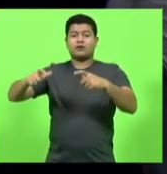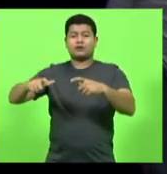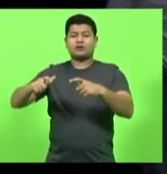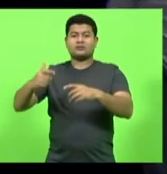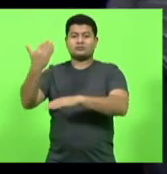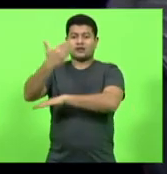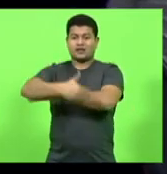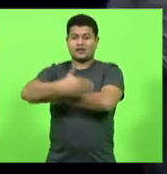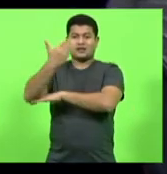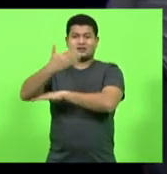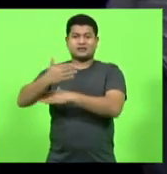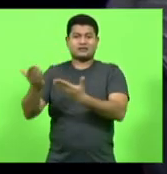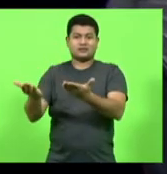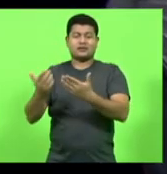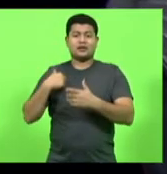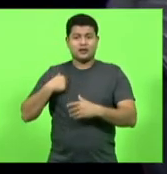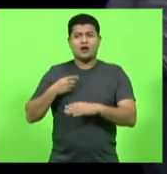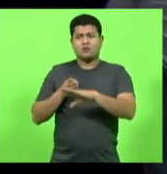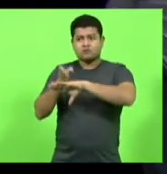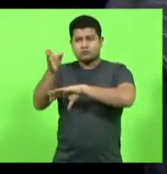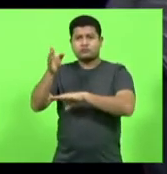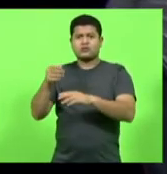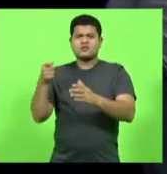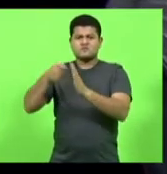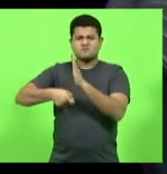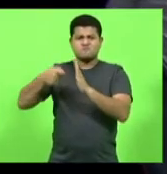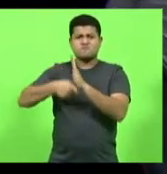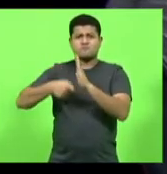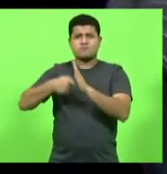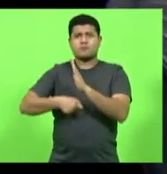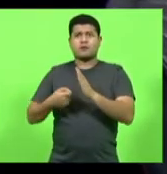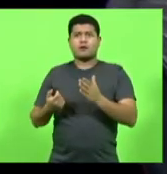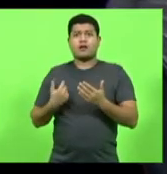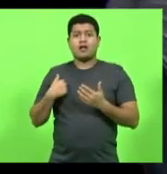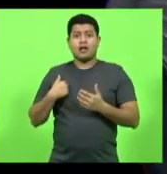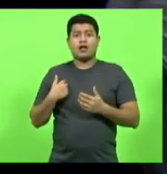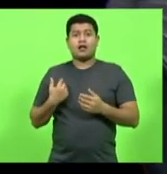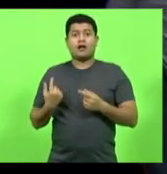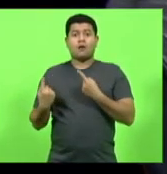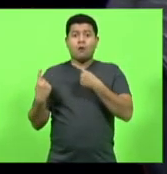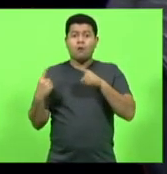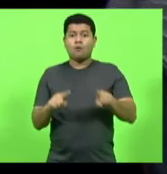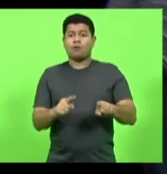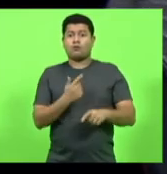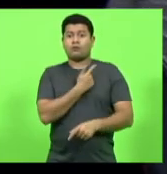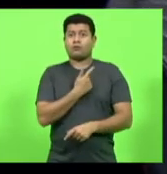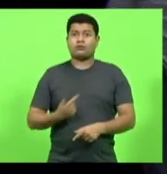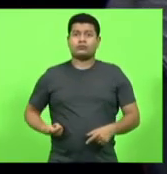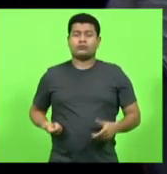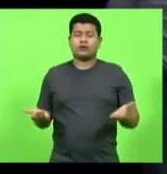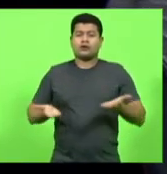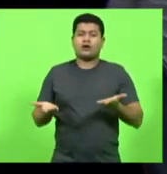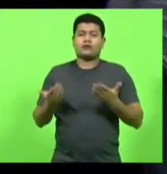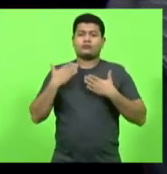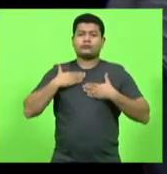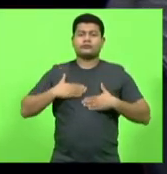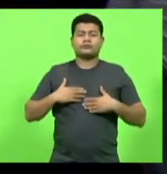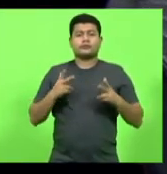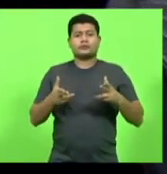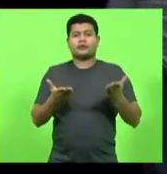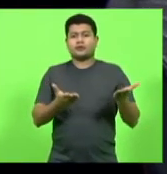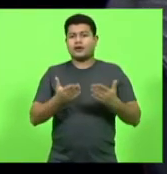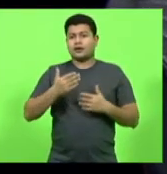fui e ajudei na discussão a bater, inclusive, no nosso governo. Por isso que eu falo aqui com muita tranquilidade, como o deputado Maurício também